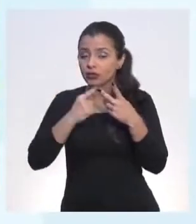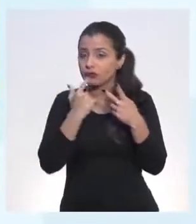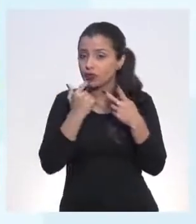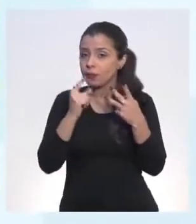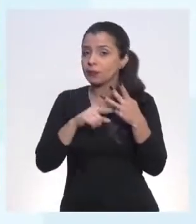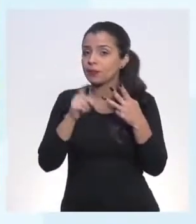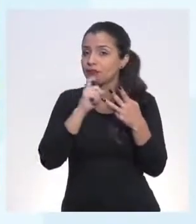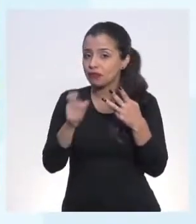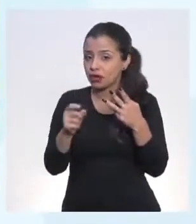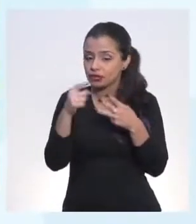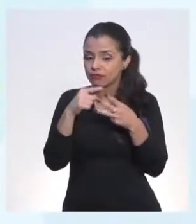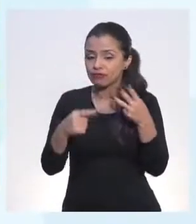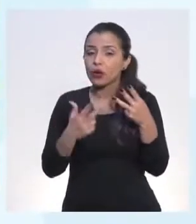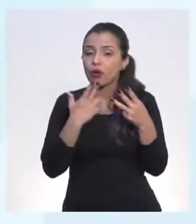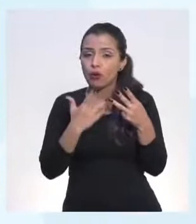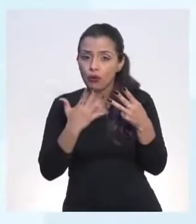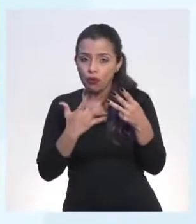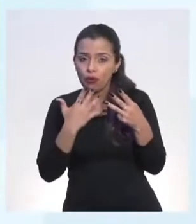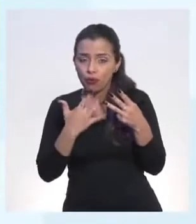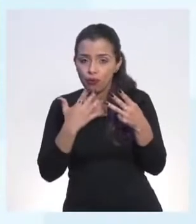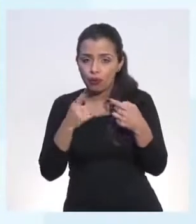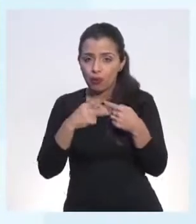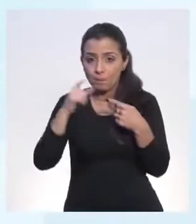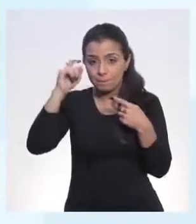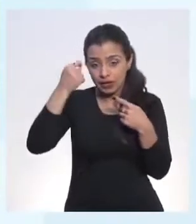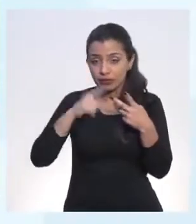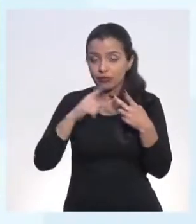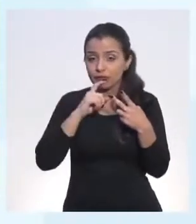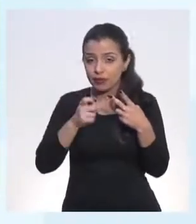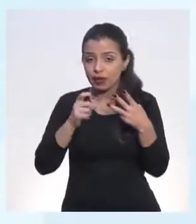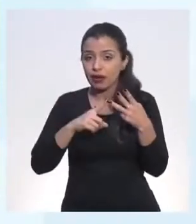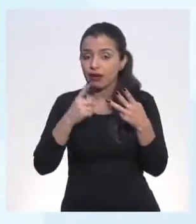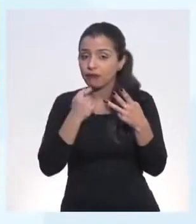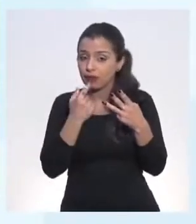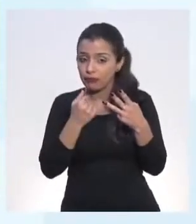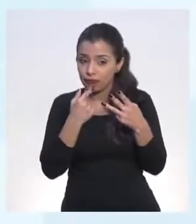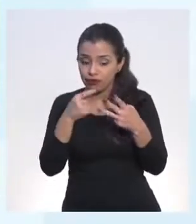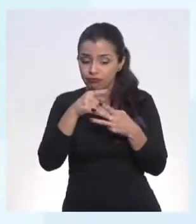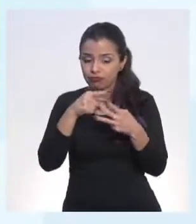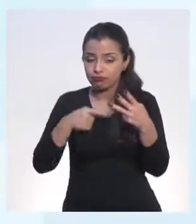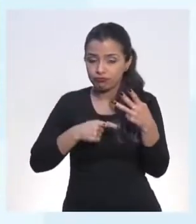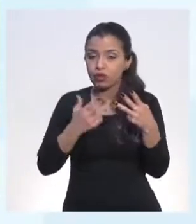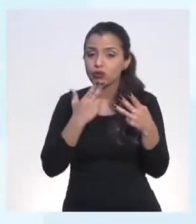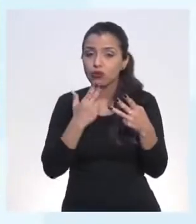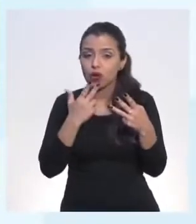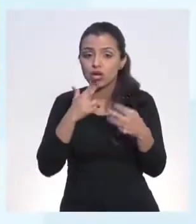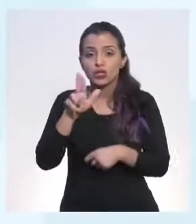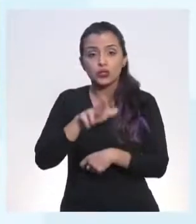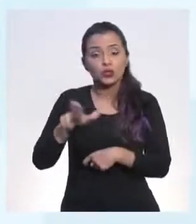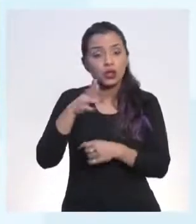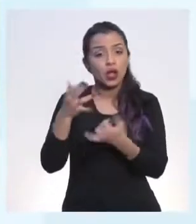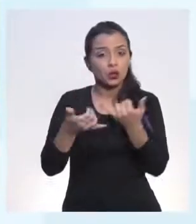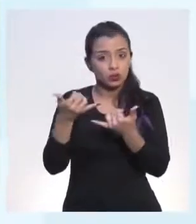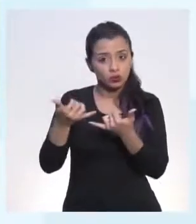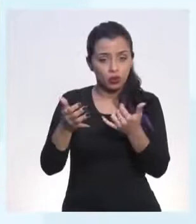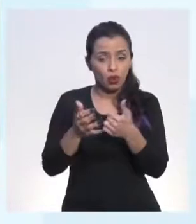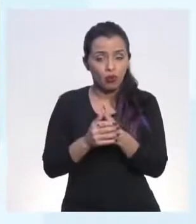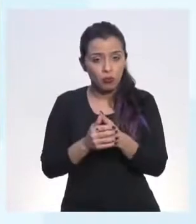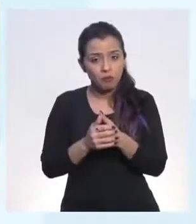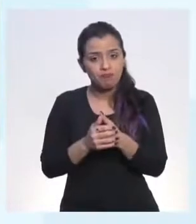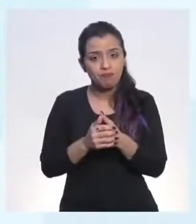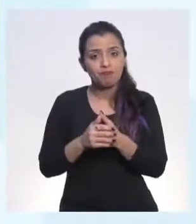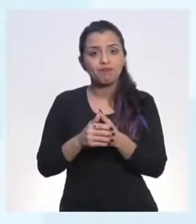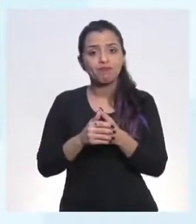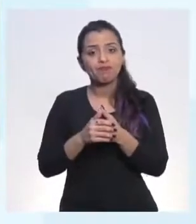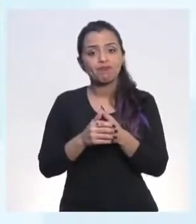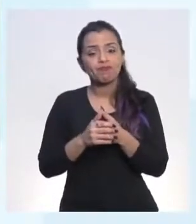tá? Preto, vermelha e verde, isso. Então foram as 3 cores aí que foram utilizadas. E aí, no caso,